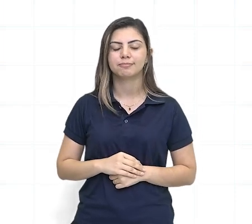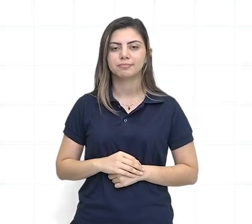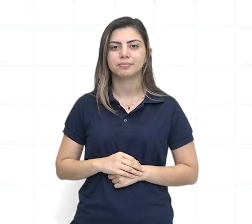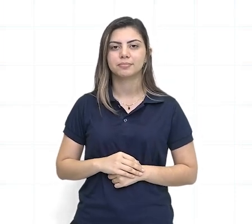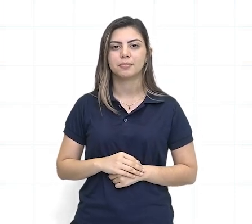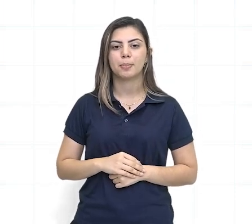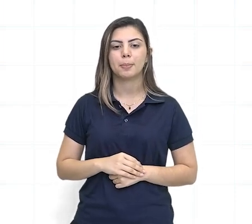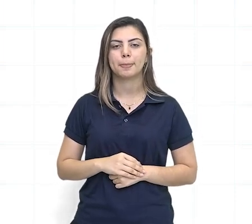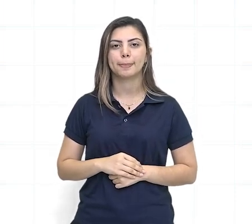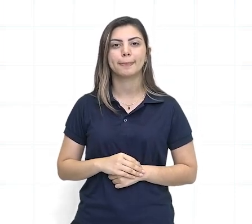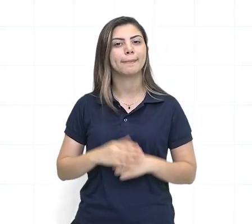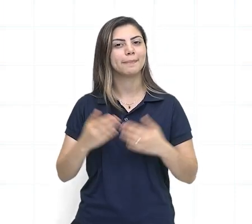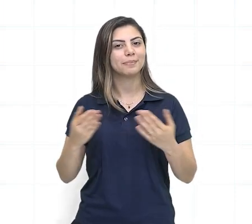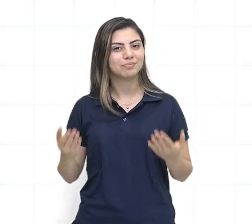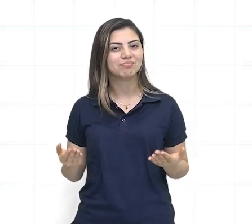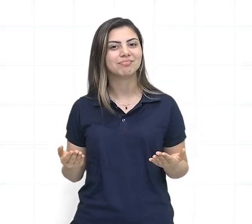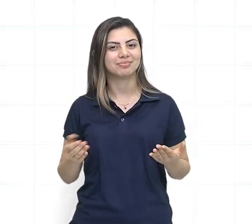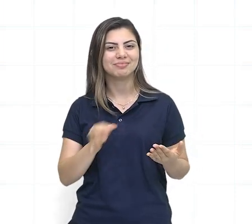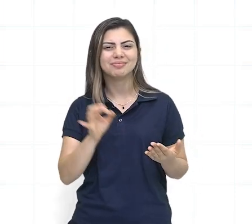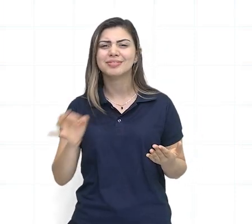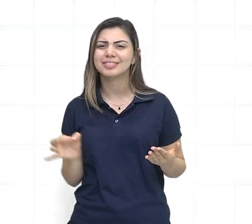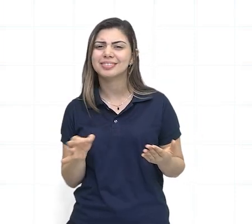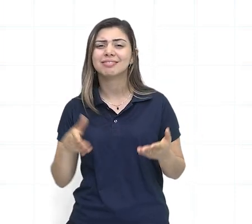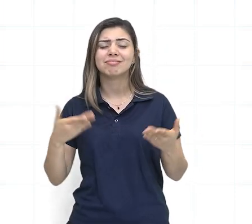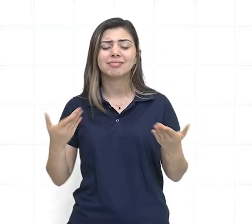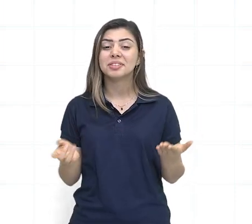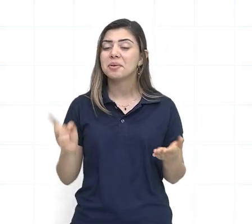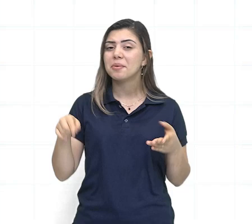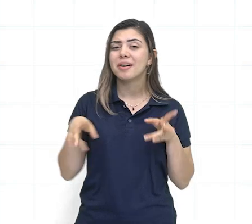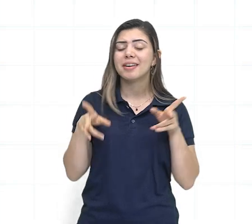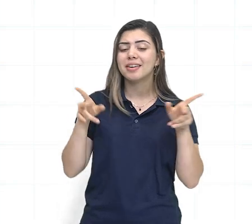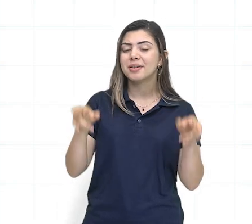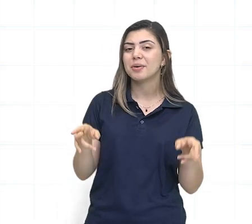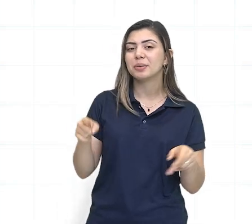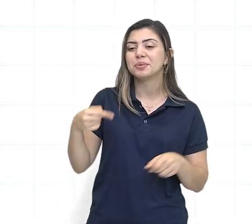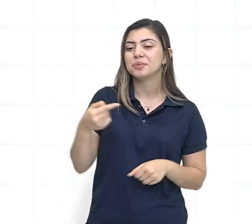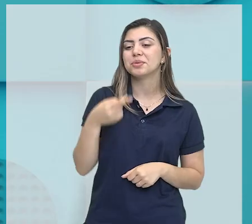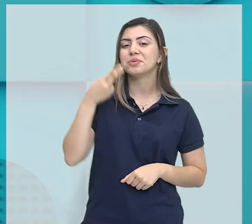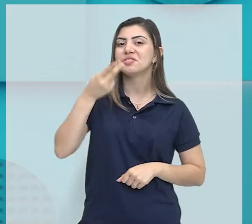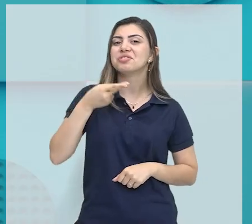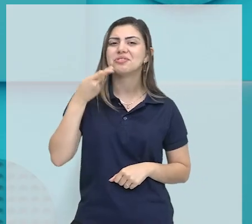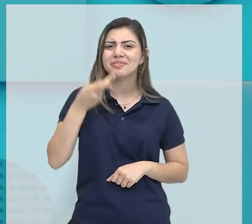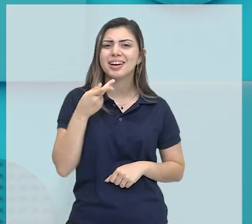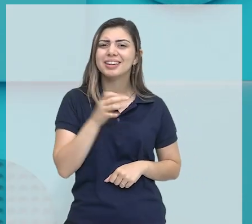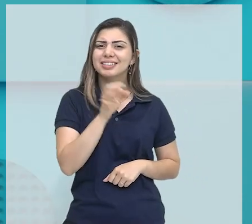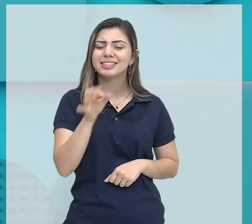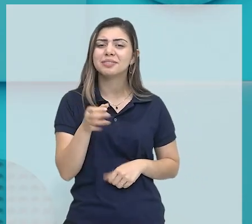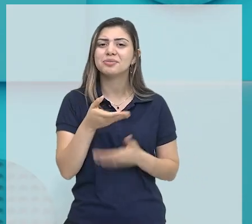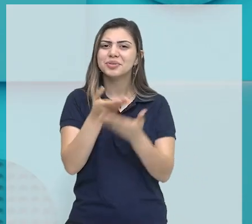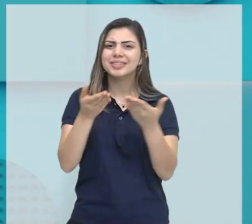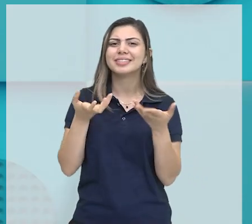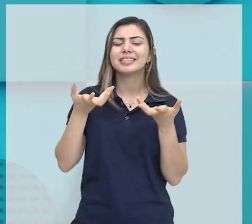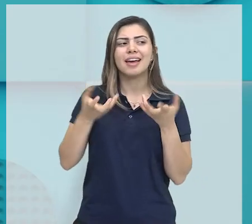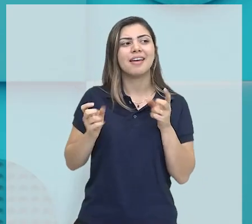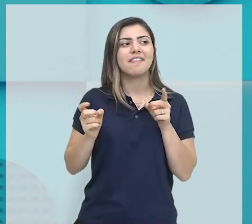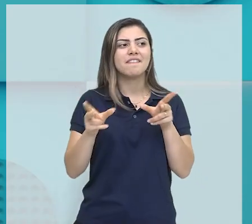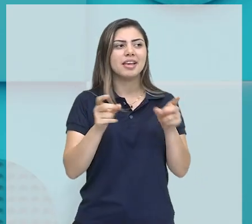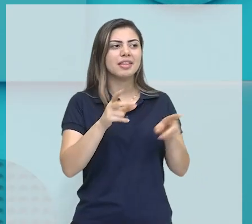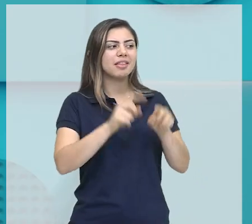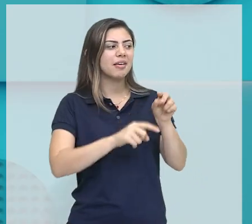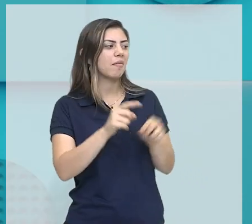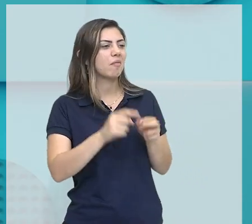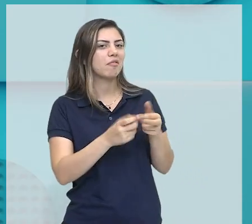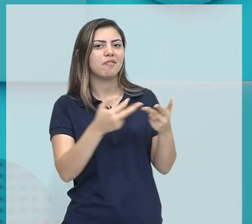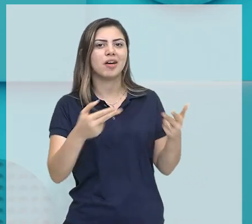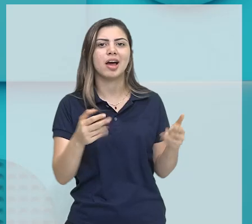Então, né, assim como na fala, né, quando você quer vender, né, alguma